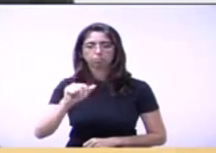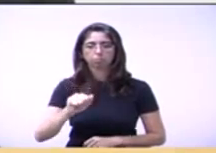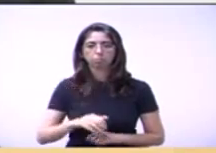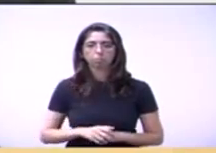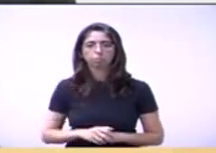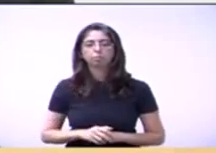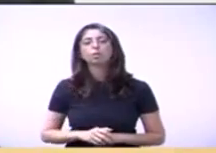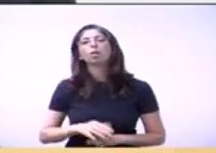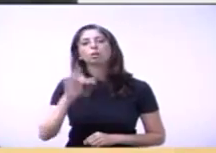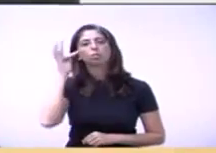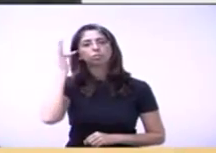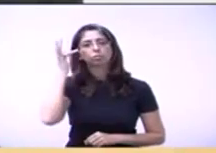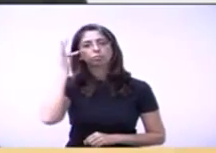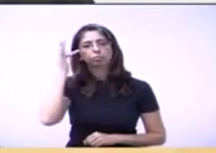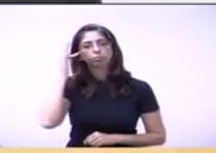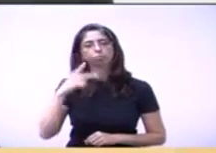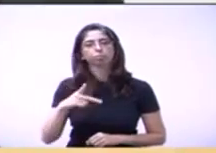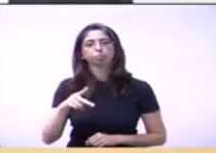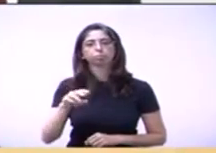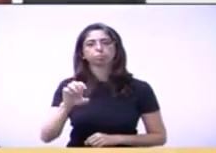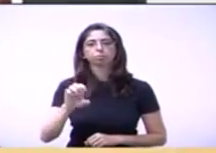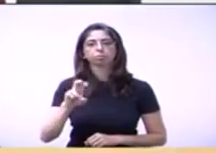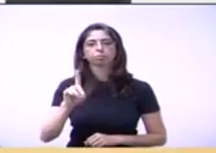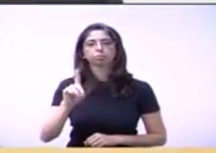Dias Batista.